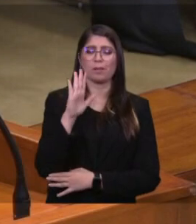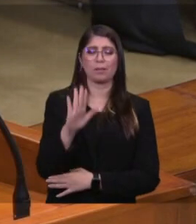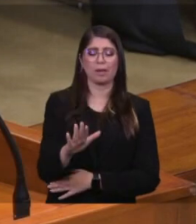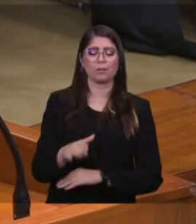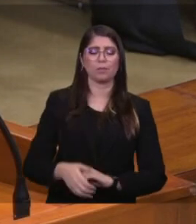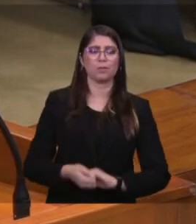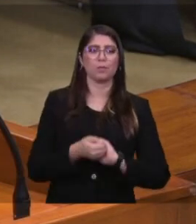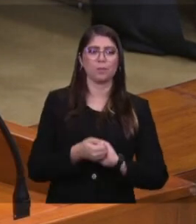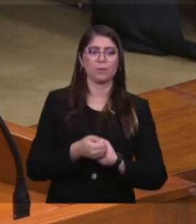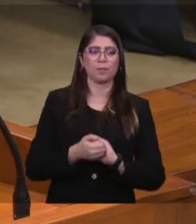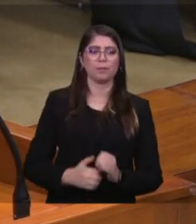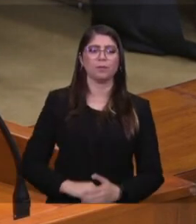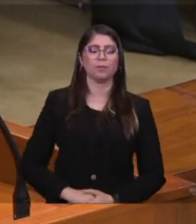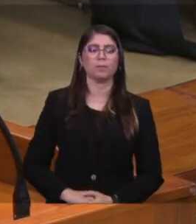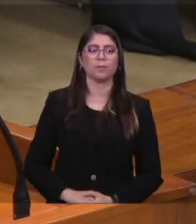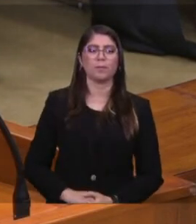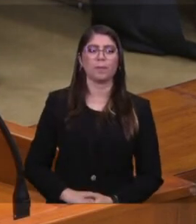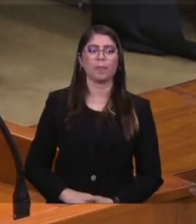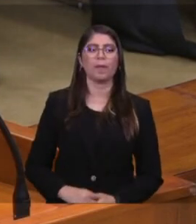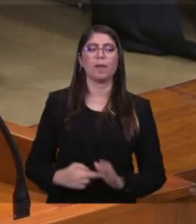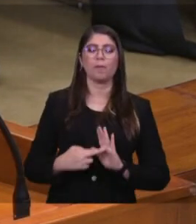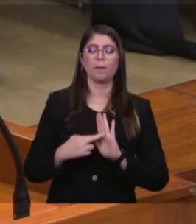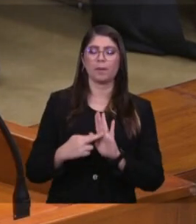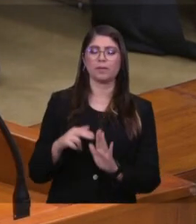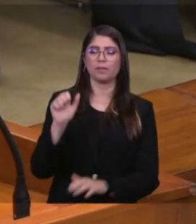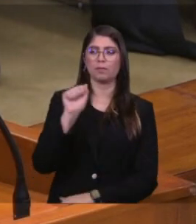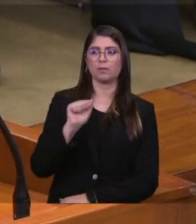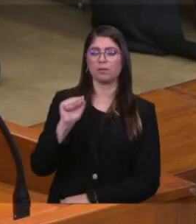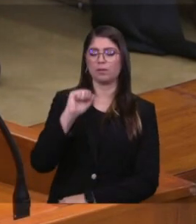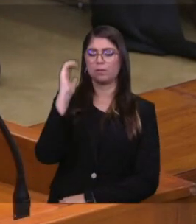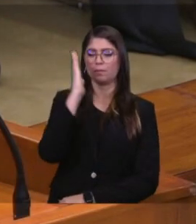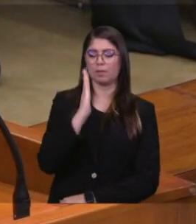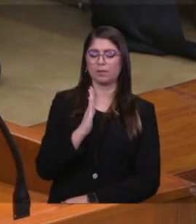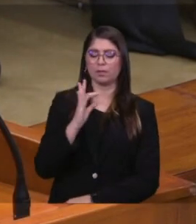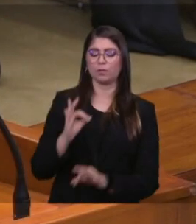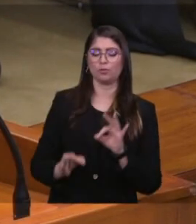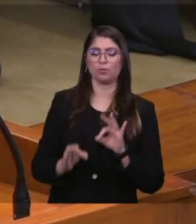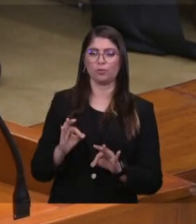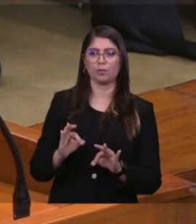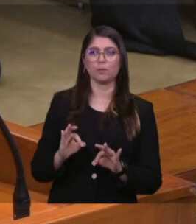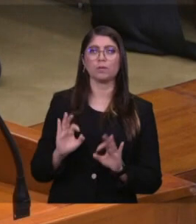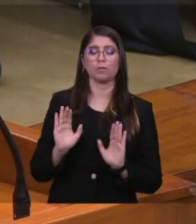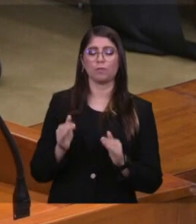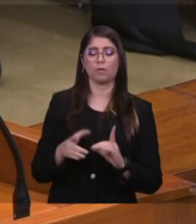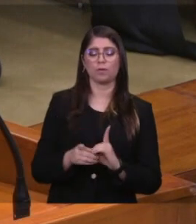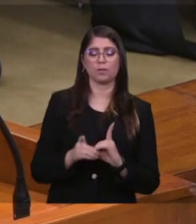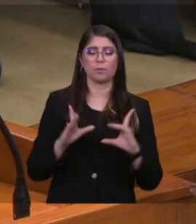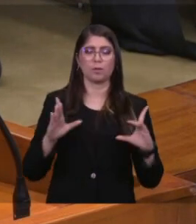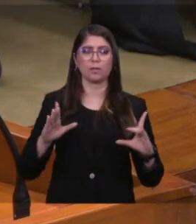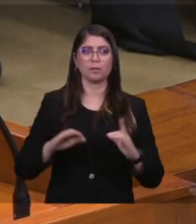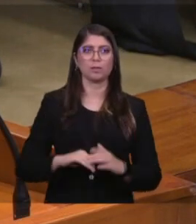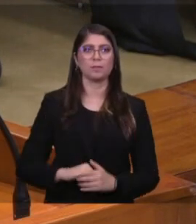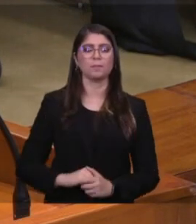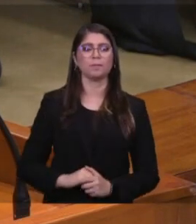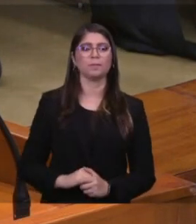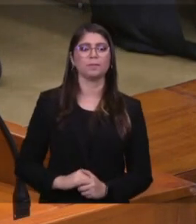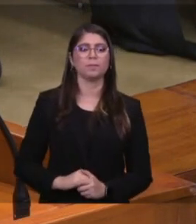meus cumprimentos. Eu falo em nome da Associação Brasileira de Juristas pela Democracia